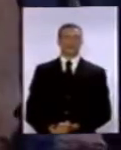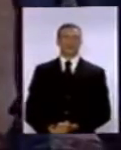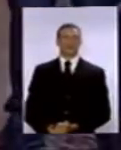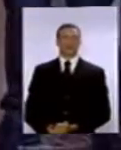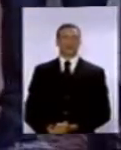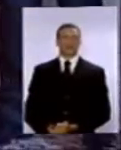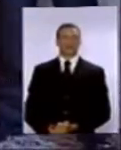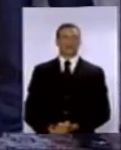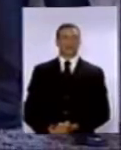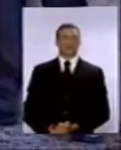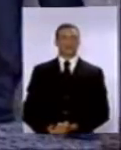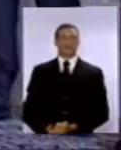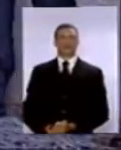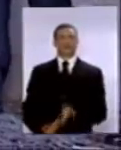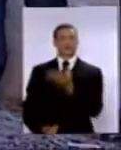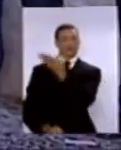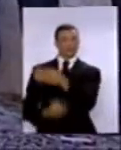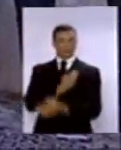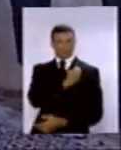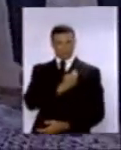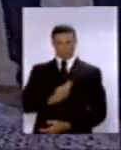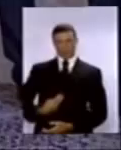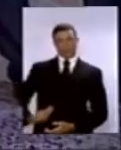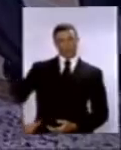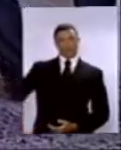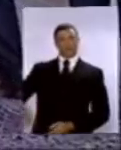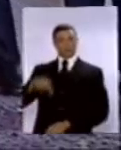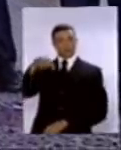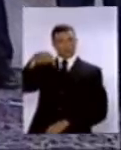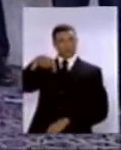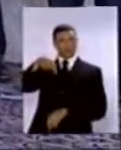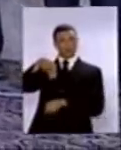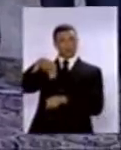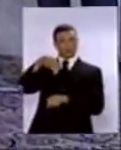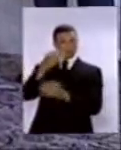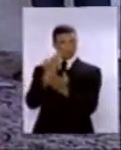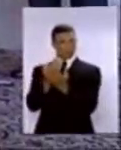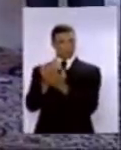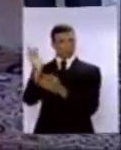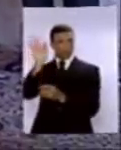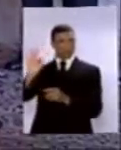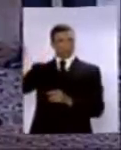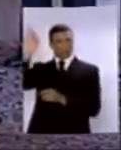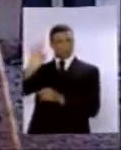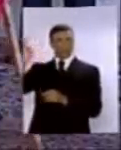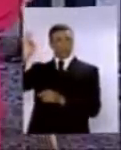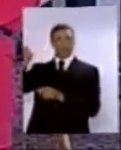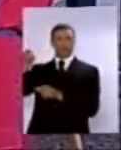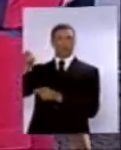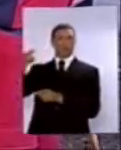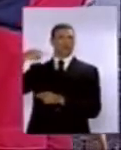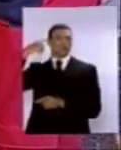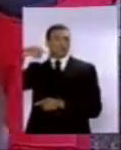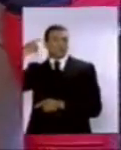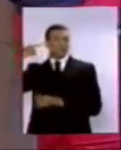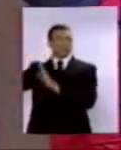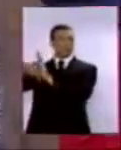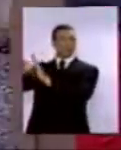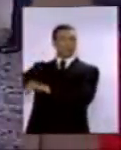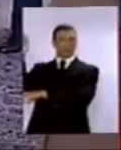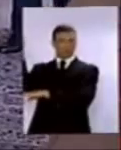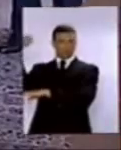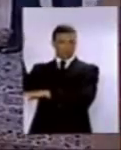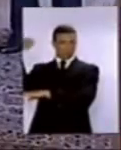o início é bacharel em ciências jurídicas e sociais pela faculdade de direito da universidade federal do rio grande